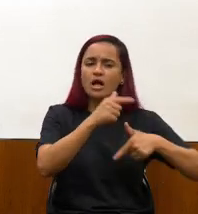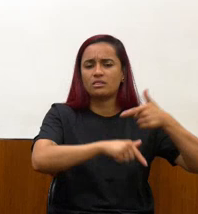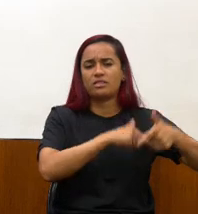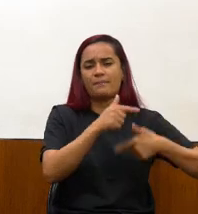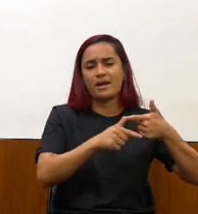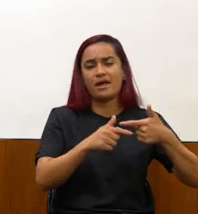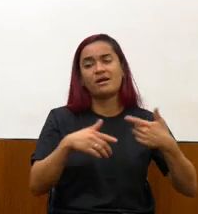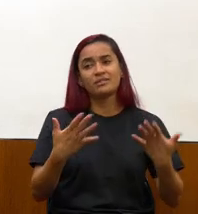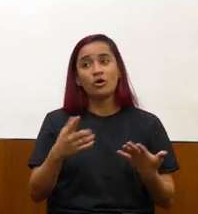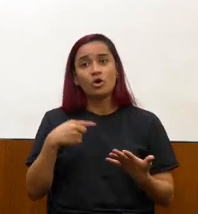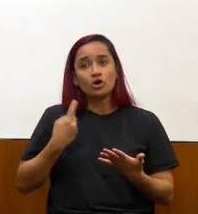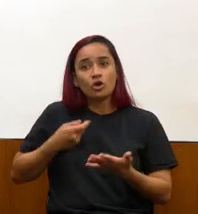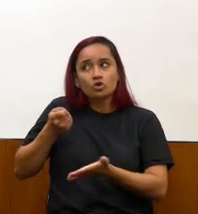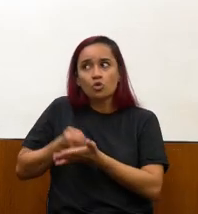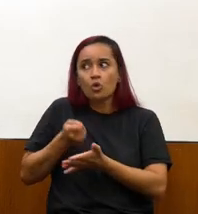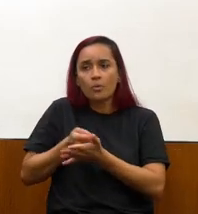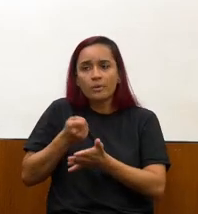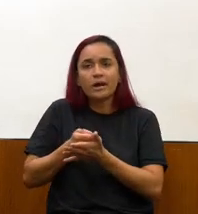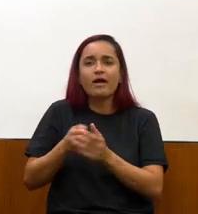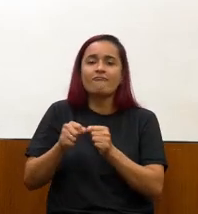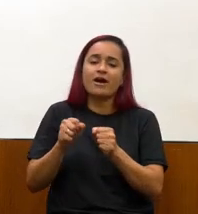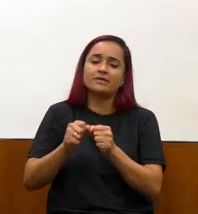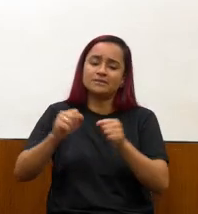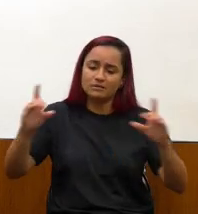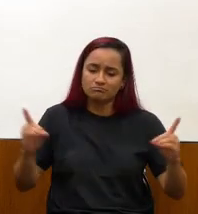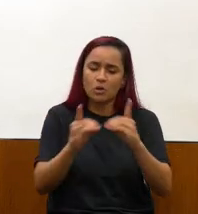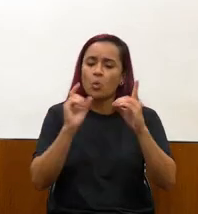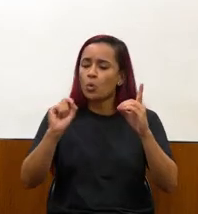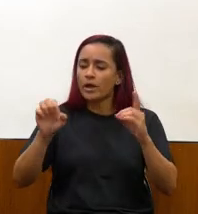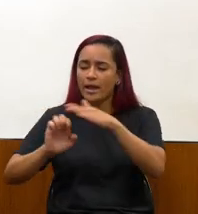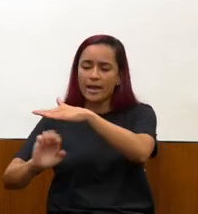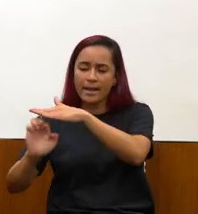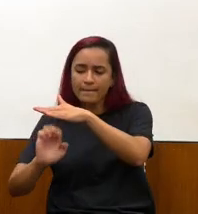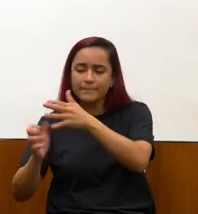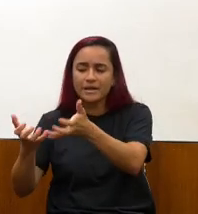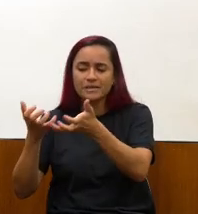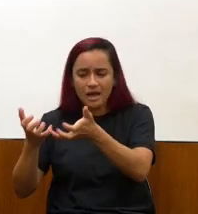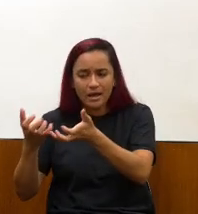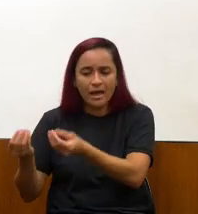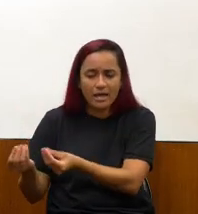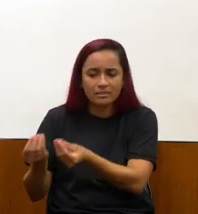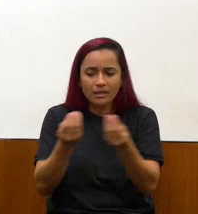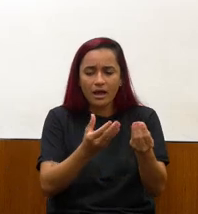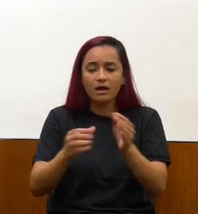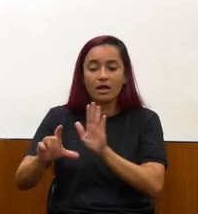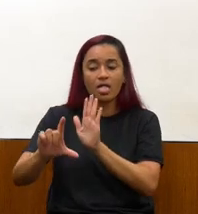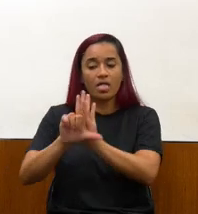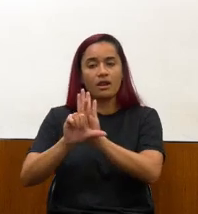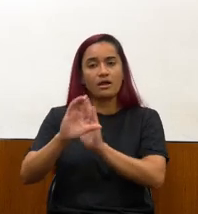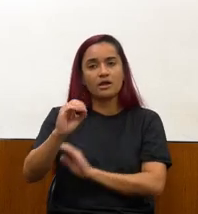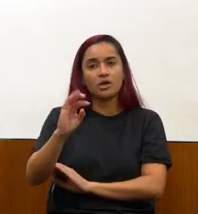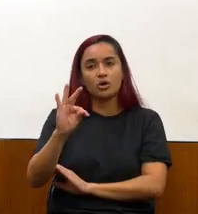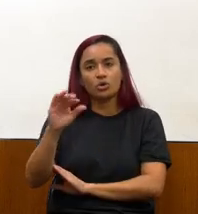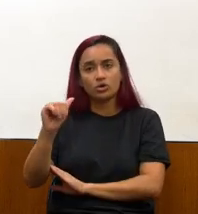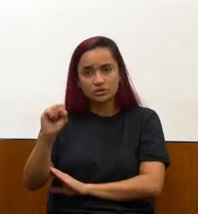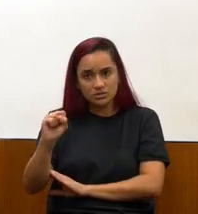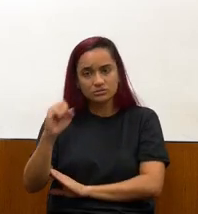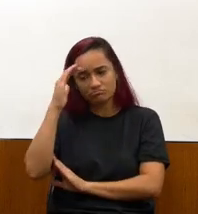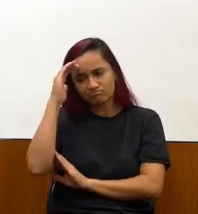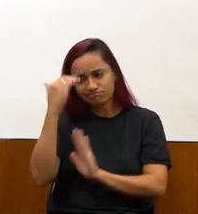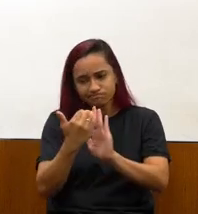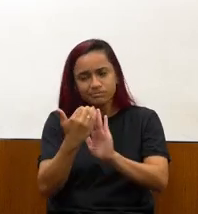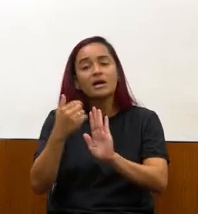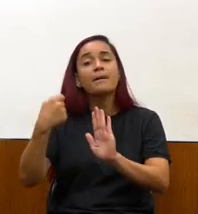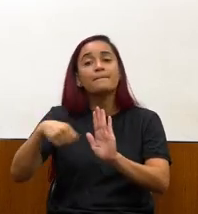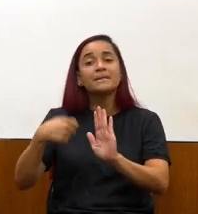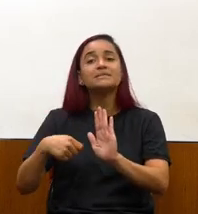dever da gente fazer esse encontro entre empresas que querem que precisam da lei de cotas em cumpri-las e pessoas com